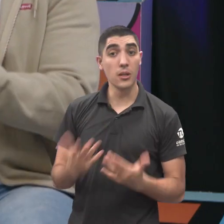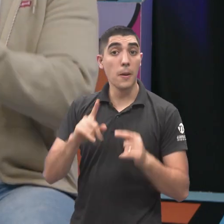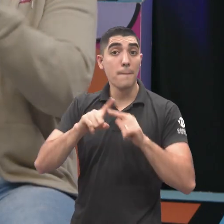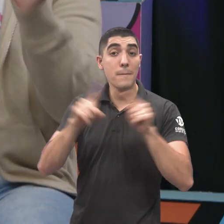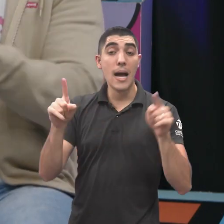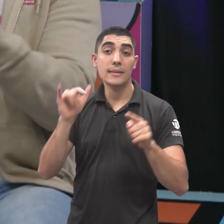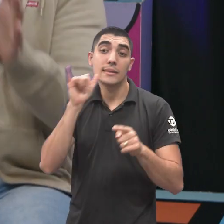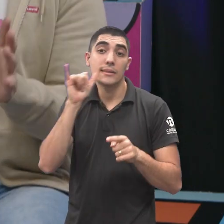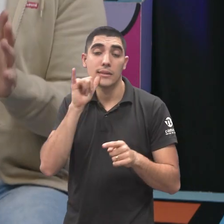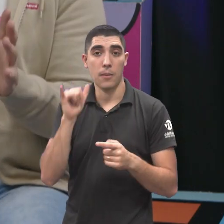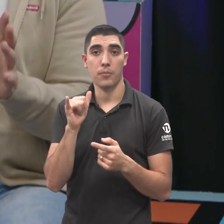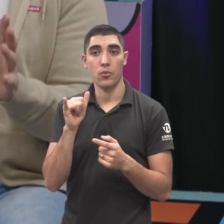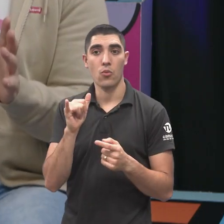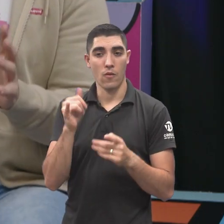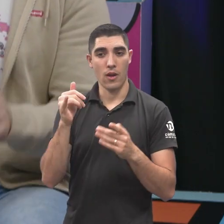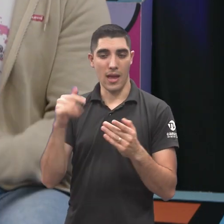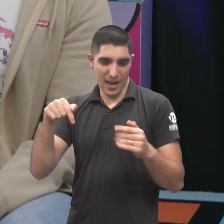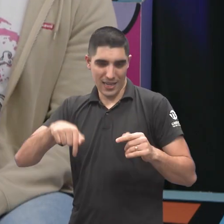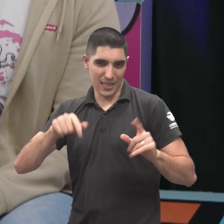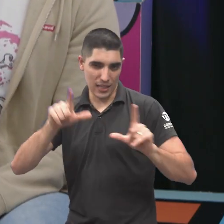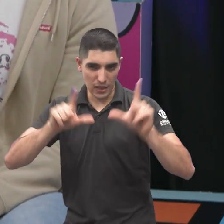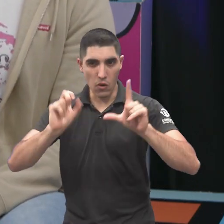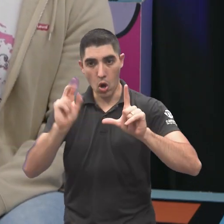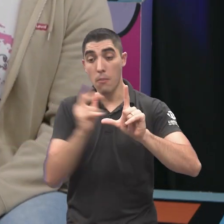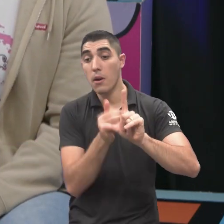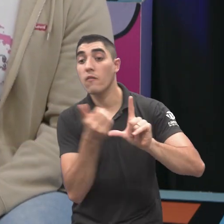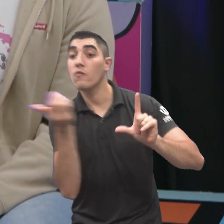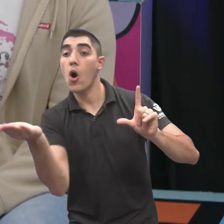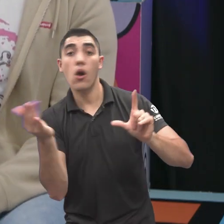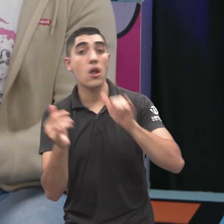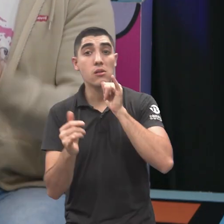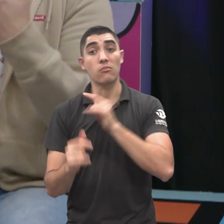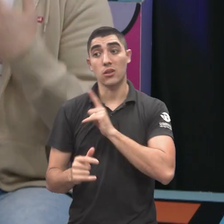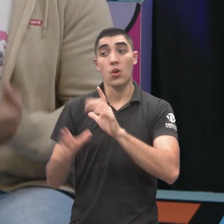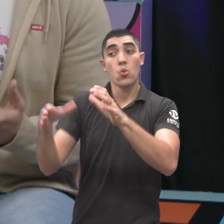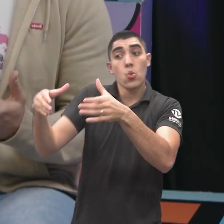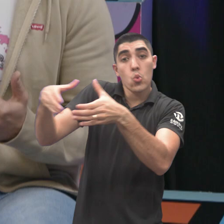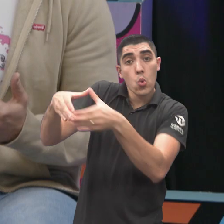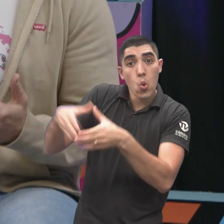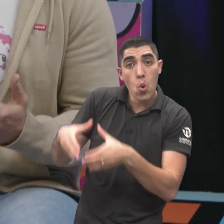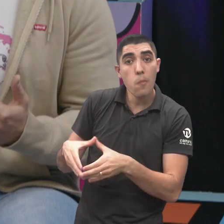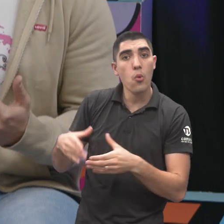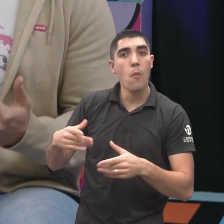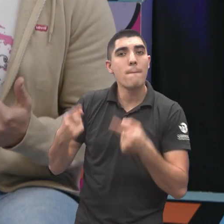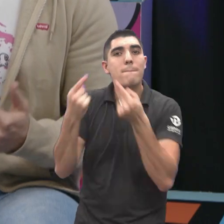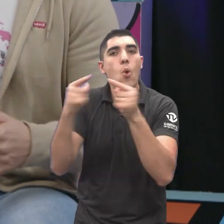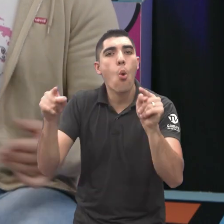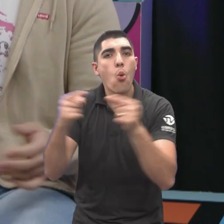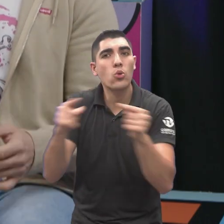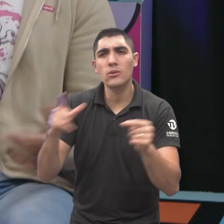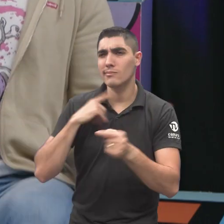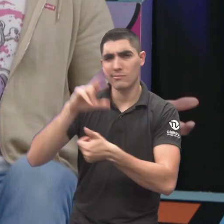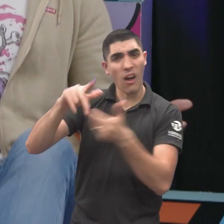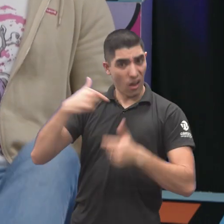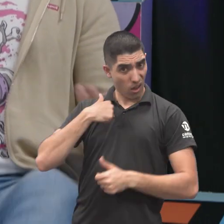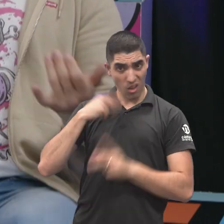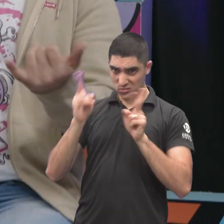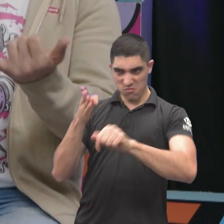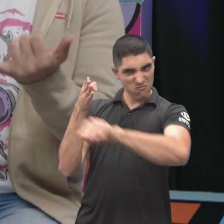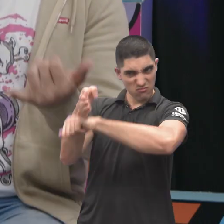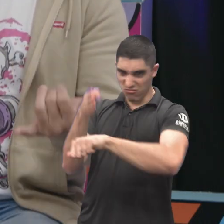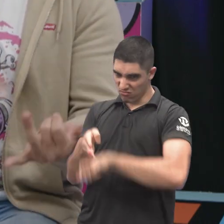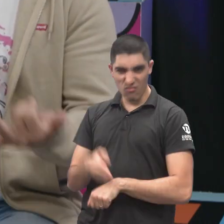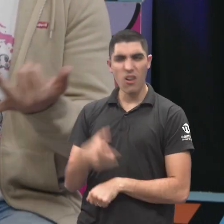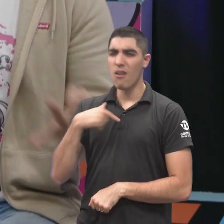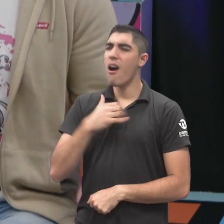desse ambiente televisivo, tem, por exemplo, a história das bandas que vivem fazendo aquelas turnês de reencontro. Sim. E eu tô lá pagando em tudo pra